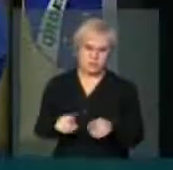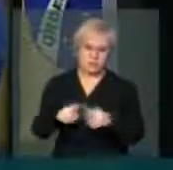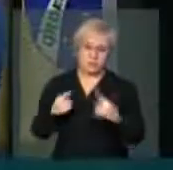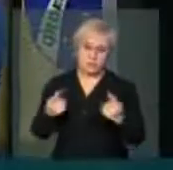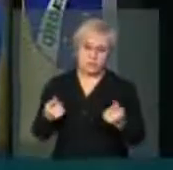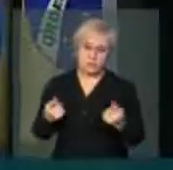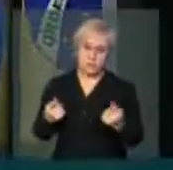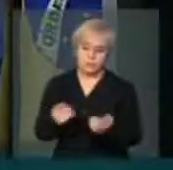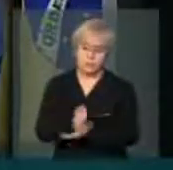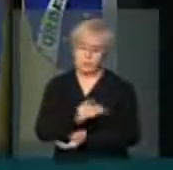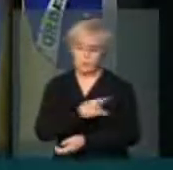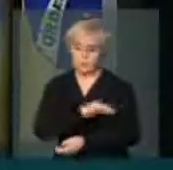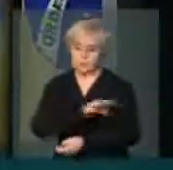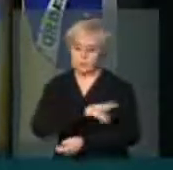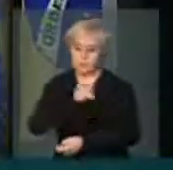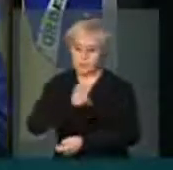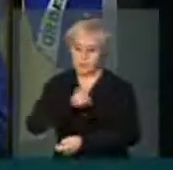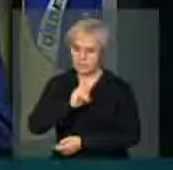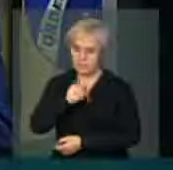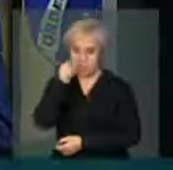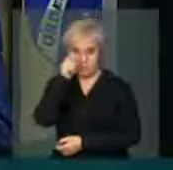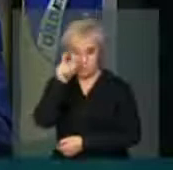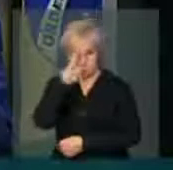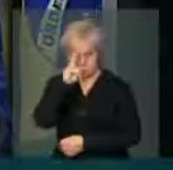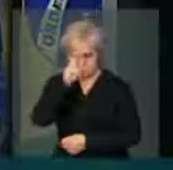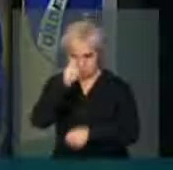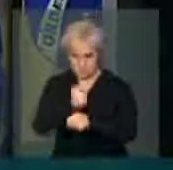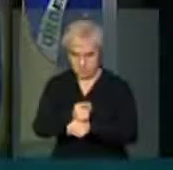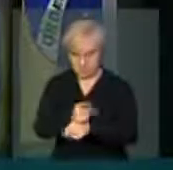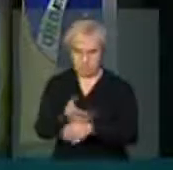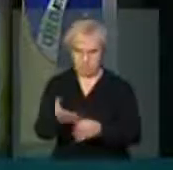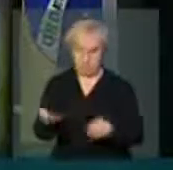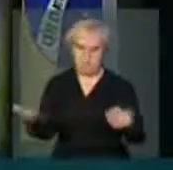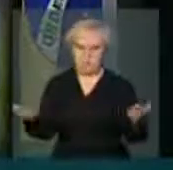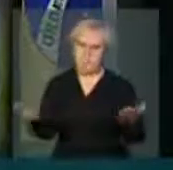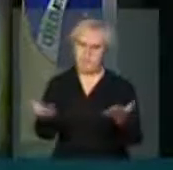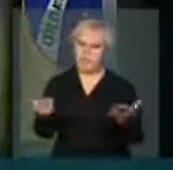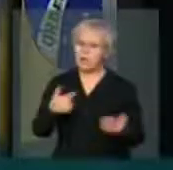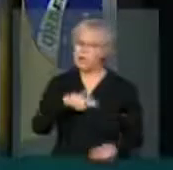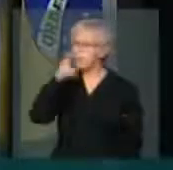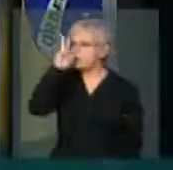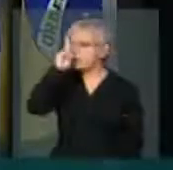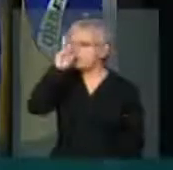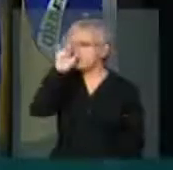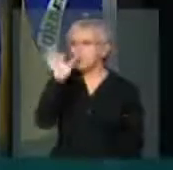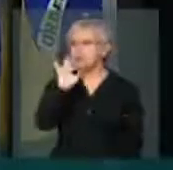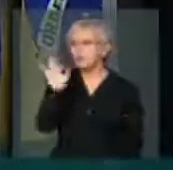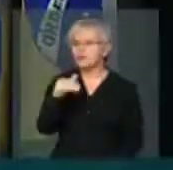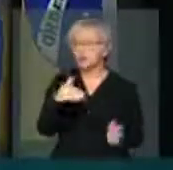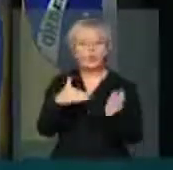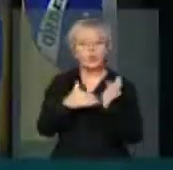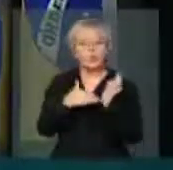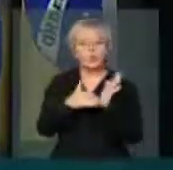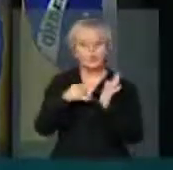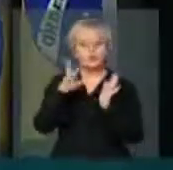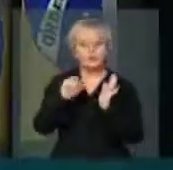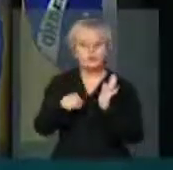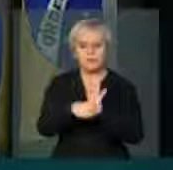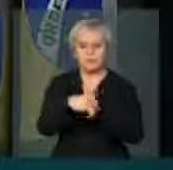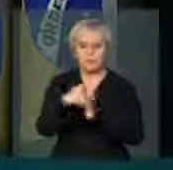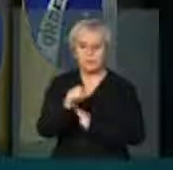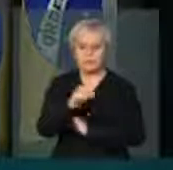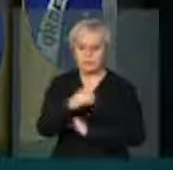o qual o PT sempre manteve o maior interesse. Não me vem à memória, porém, a última vez que este cargo tenha